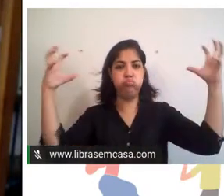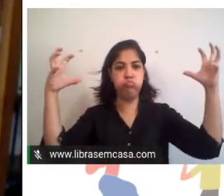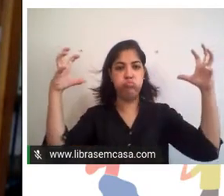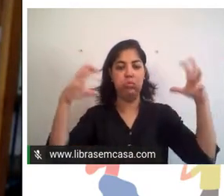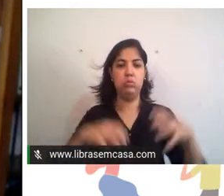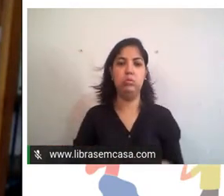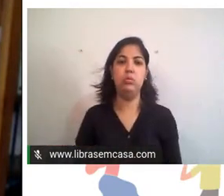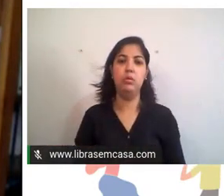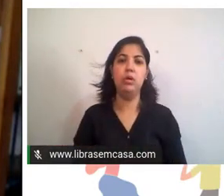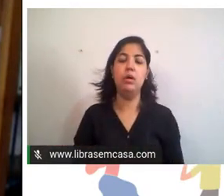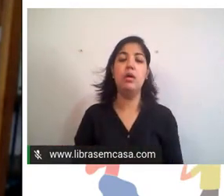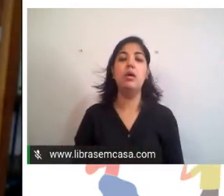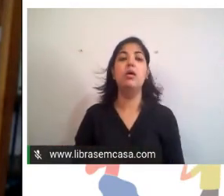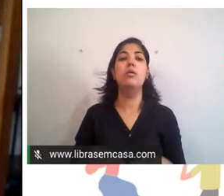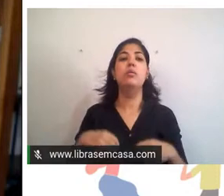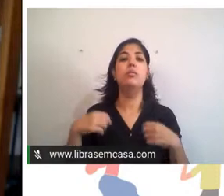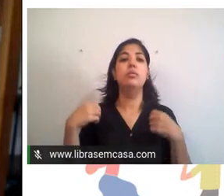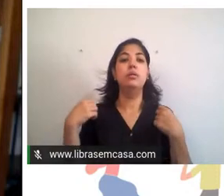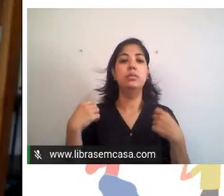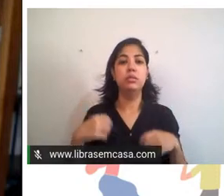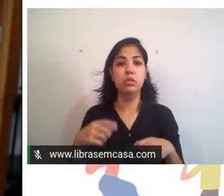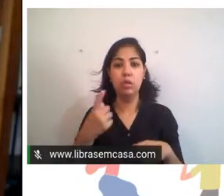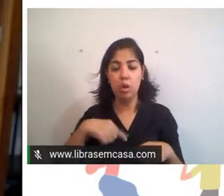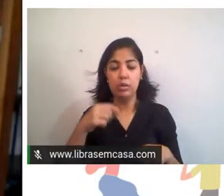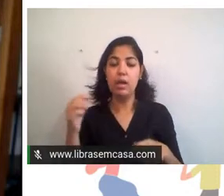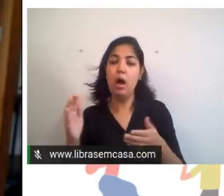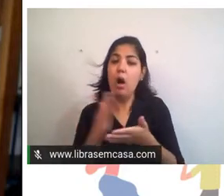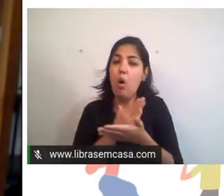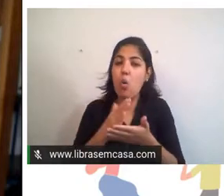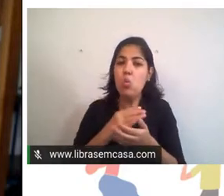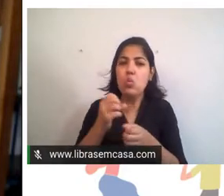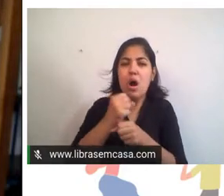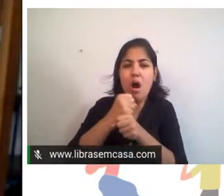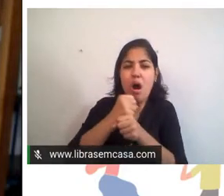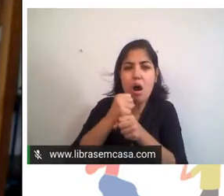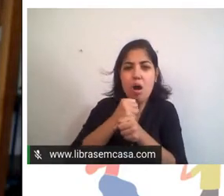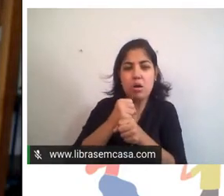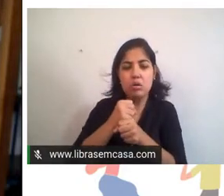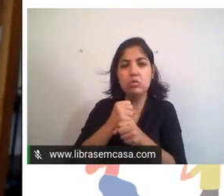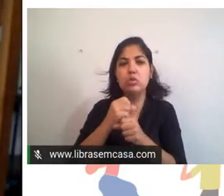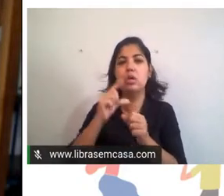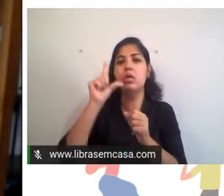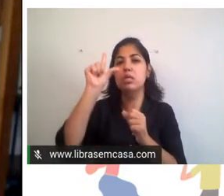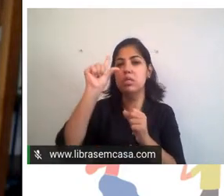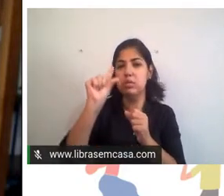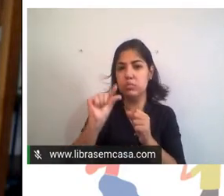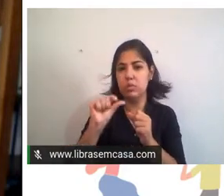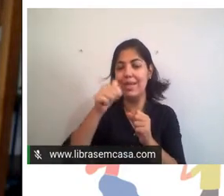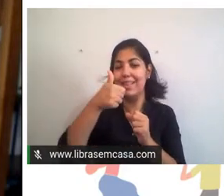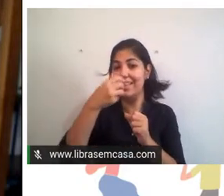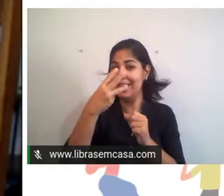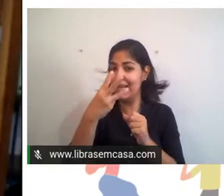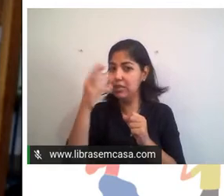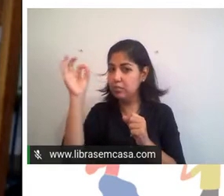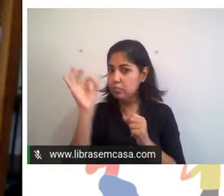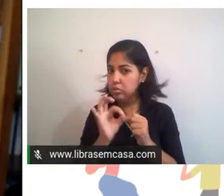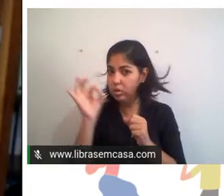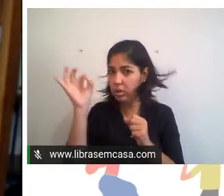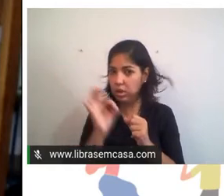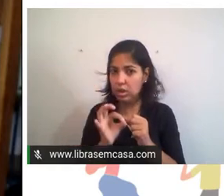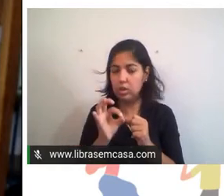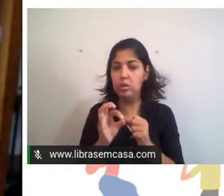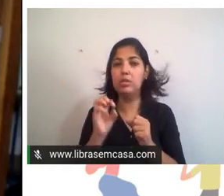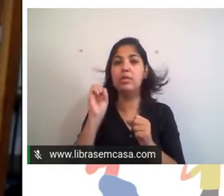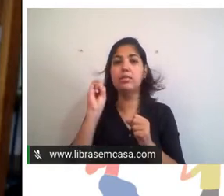anos, com enormes benefícios para o nosso planeta, reduzir em 13% as emissões associadas com o desmatamento